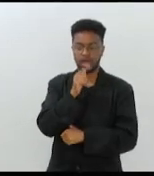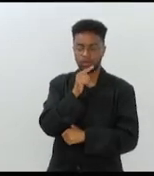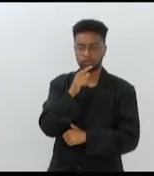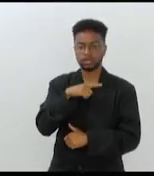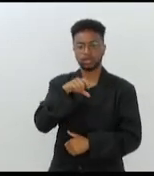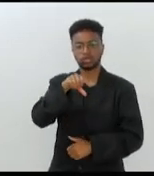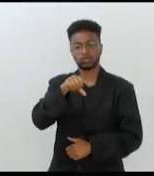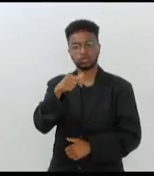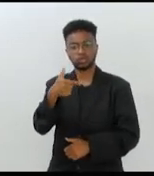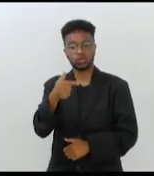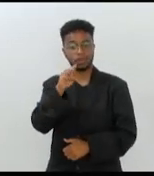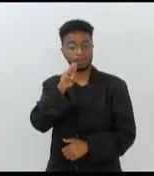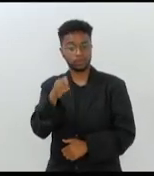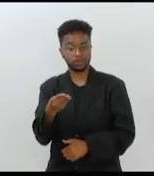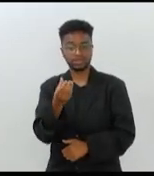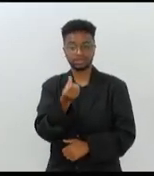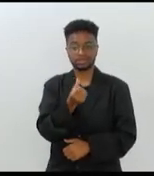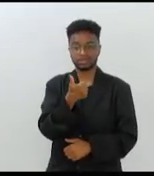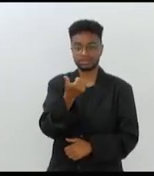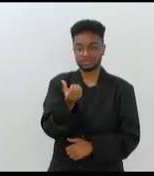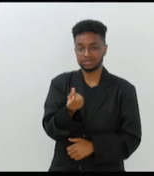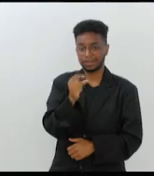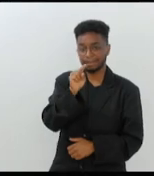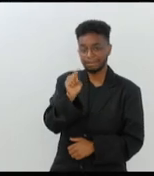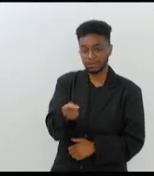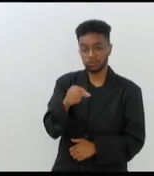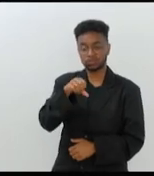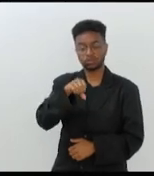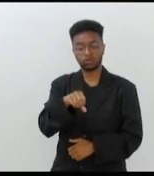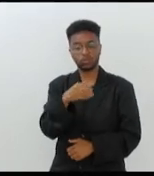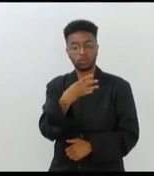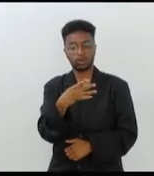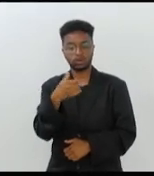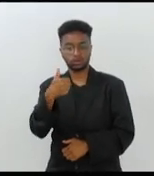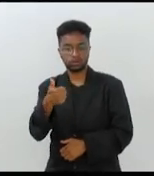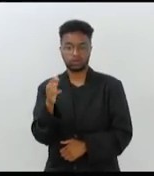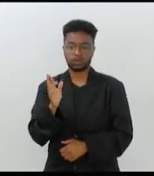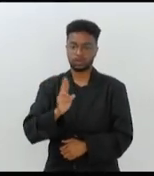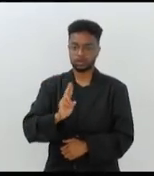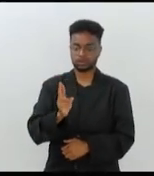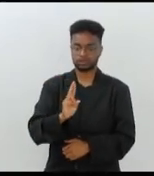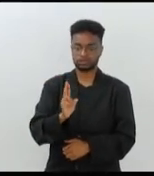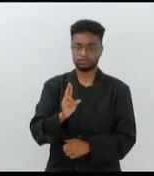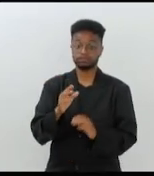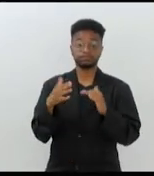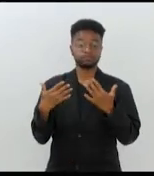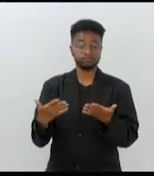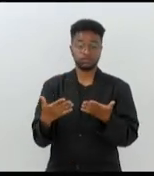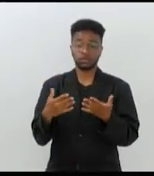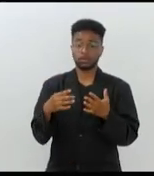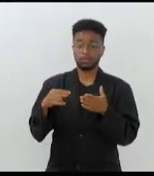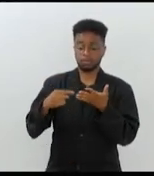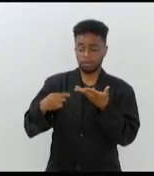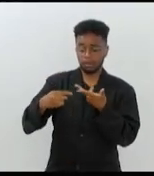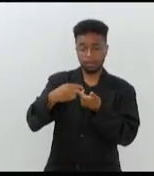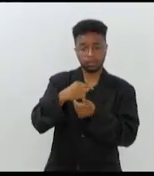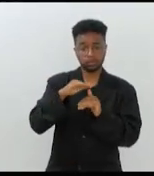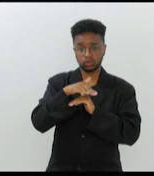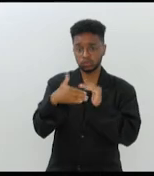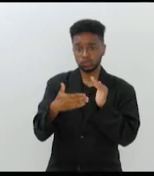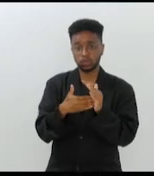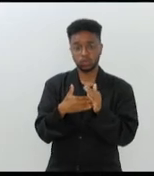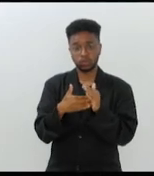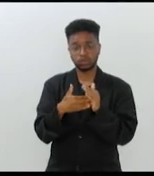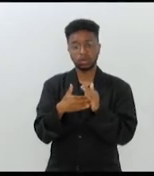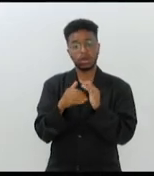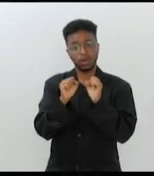R$ 92.616.941. todos esses recursos passíveis